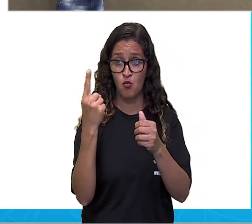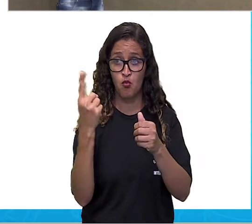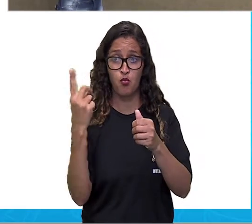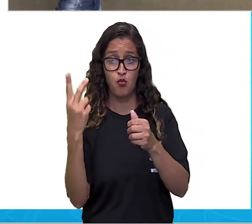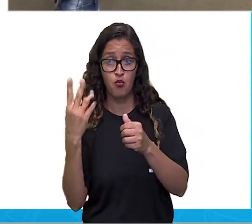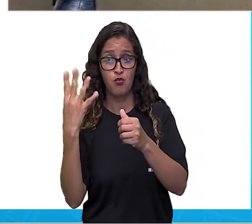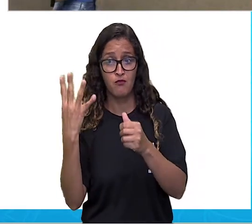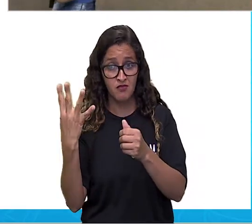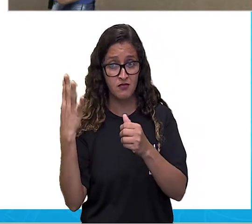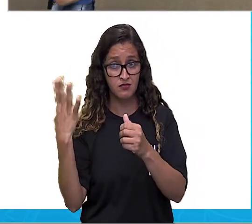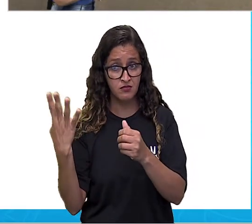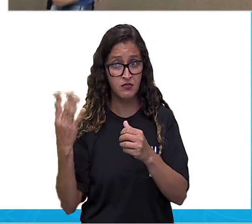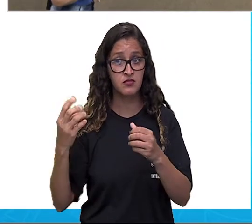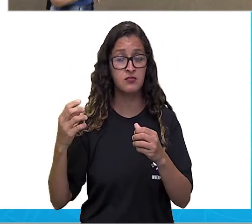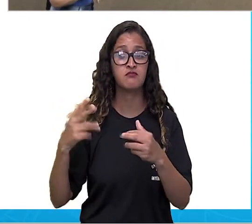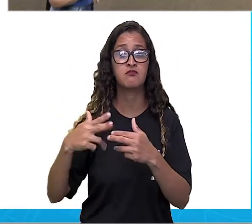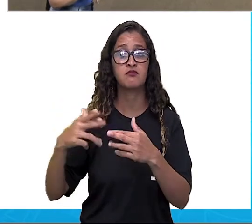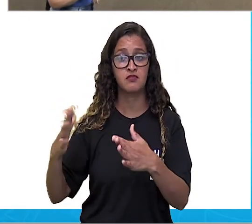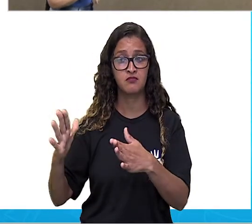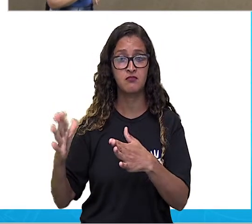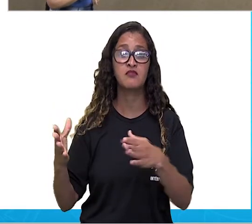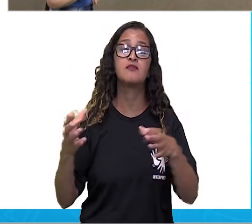elementos.